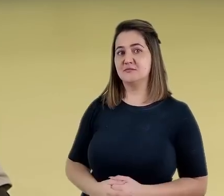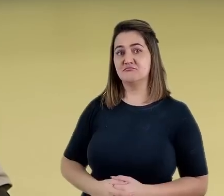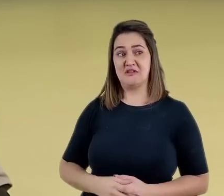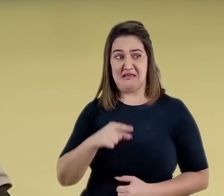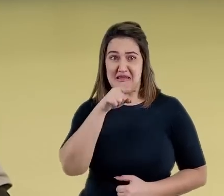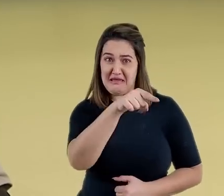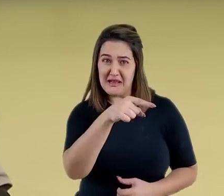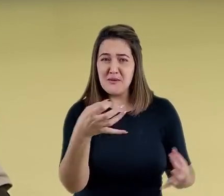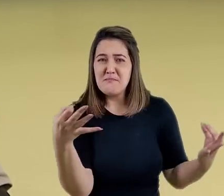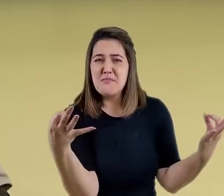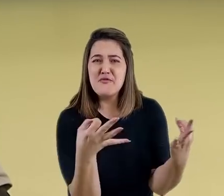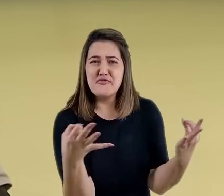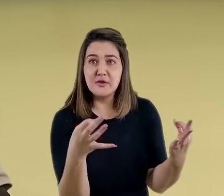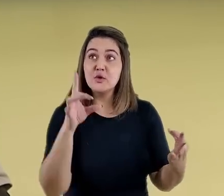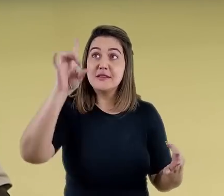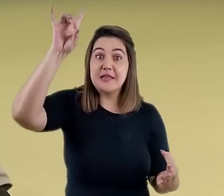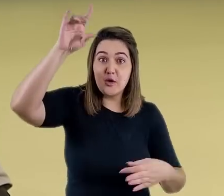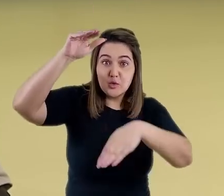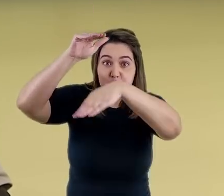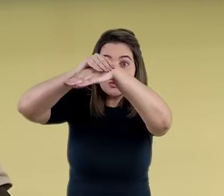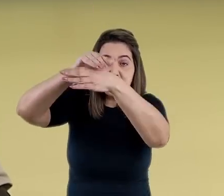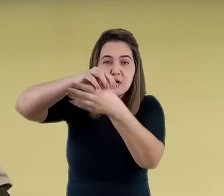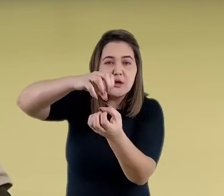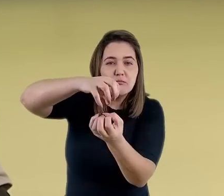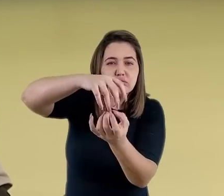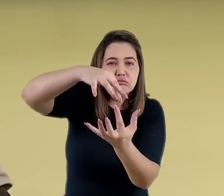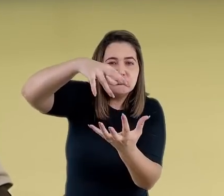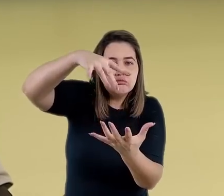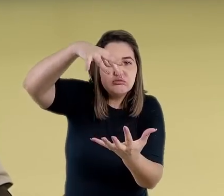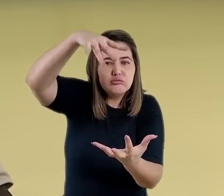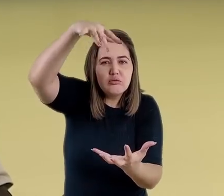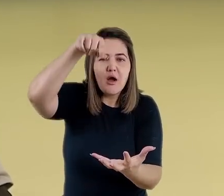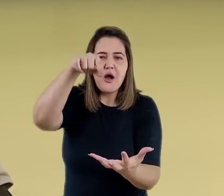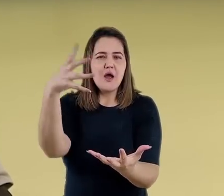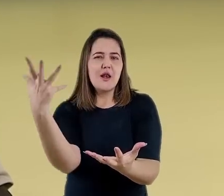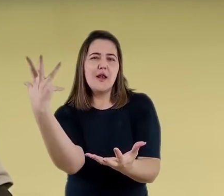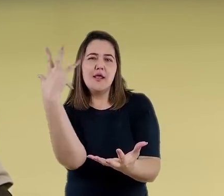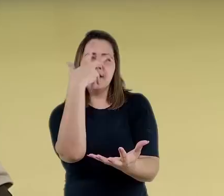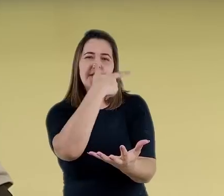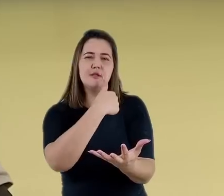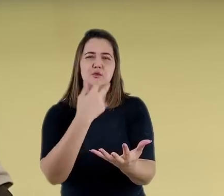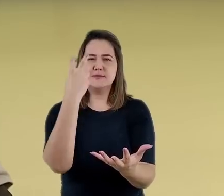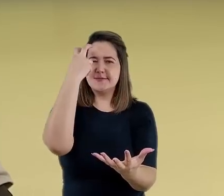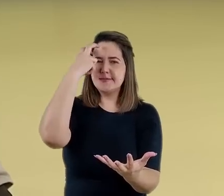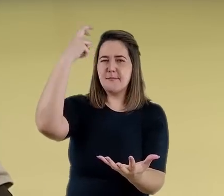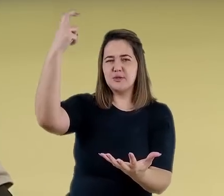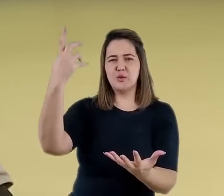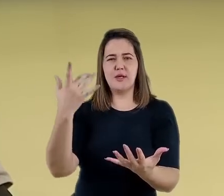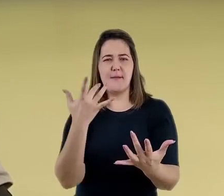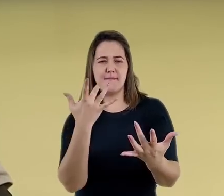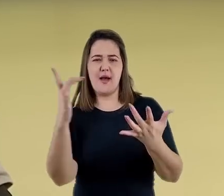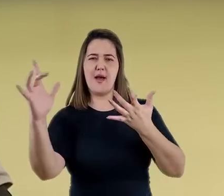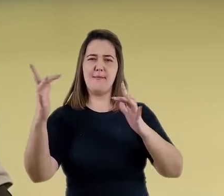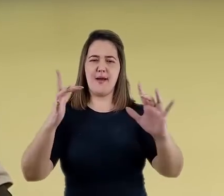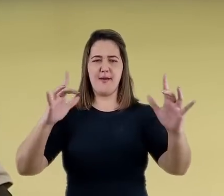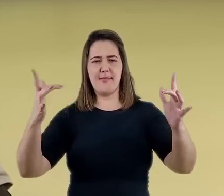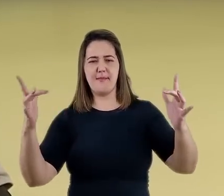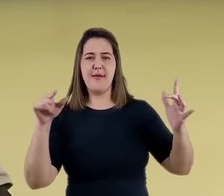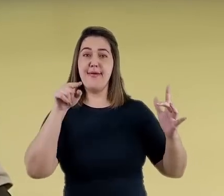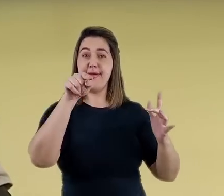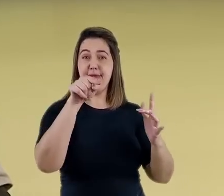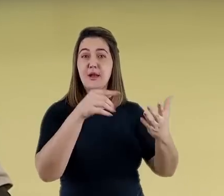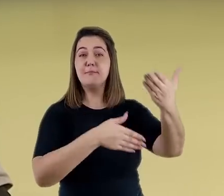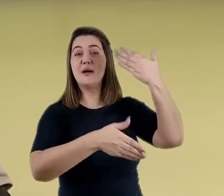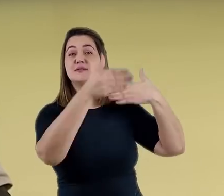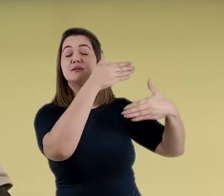era perfeito diante de Deus em sua criação. Era ele que tinha imensa sabedoria, poder e beleza. Era